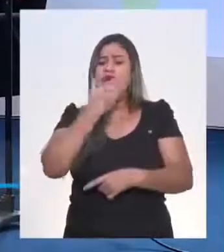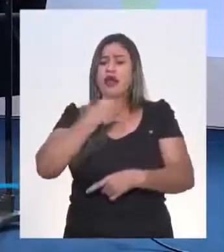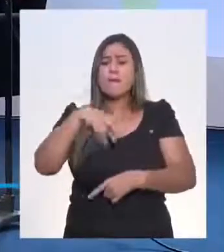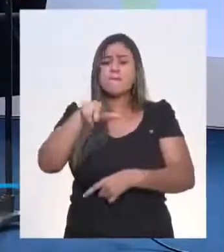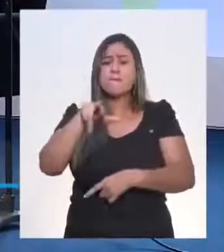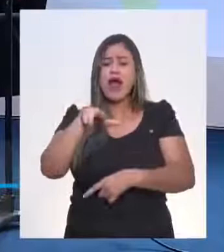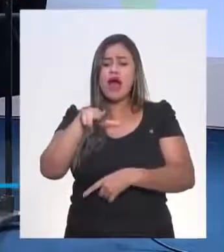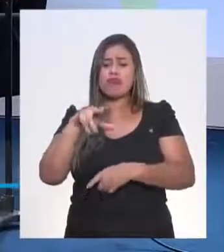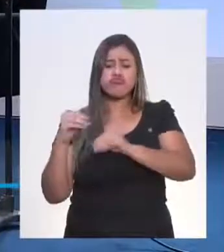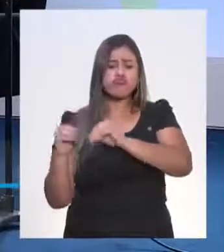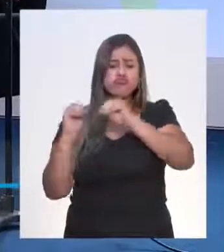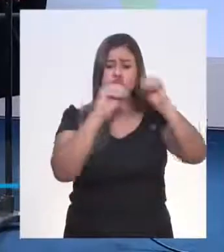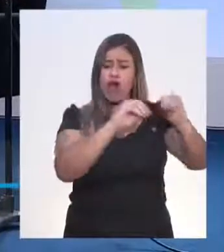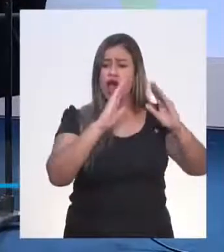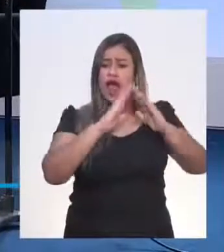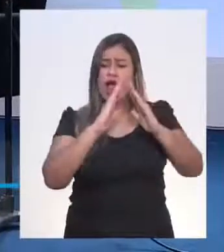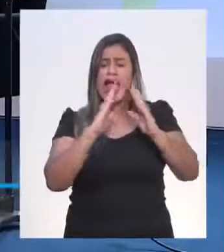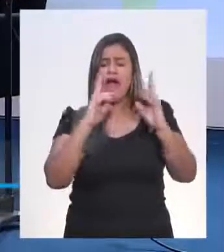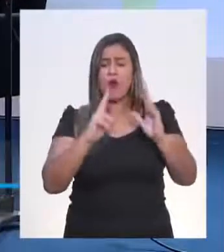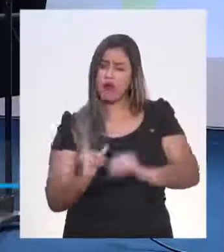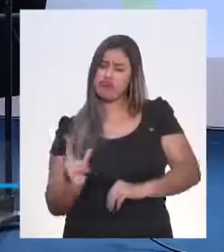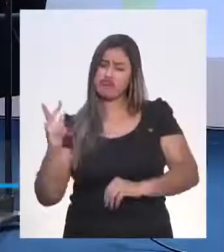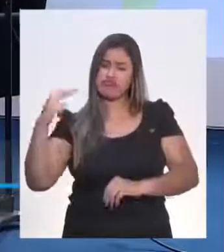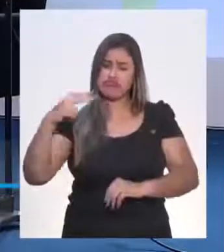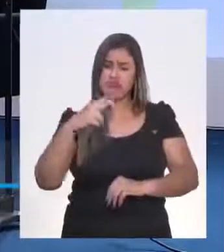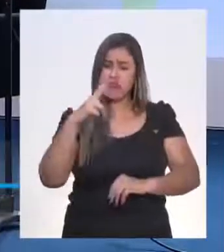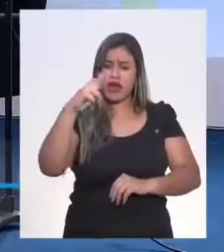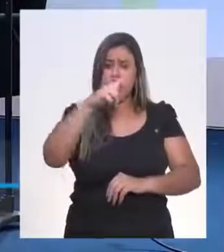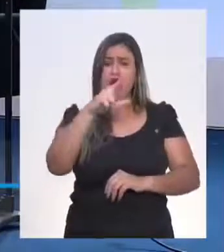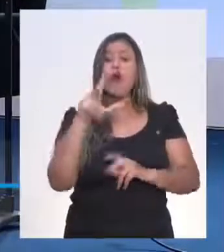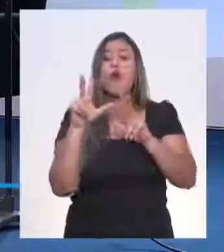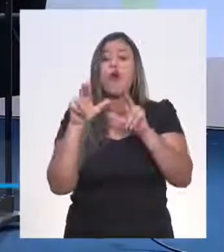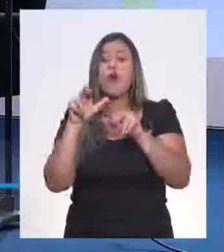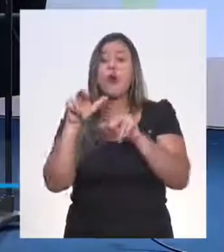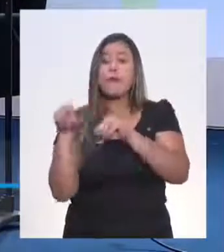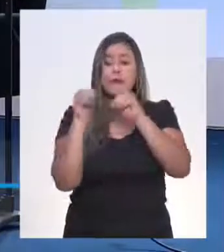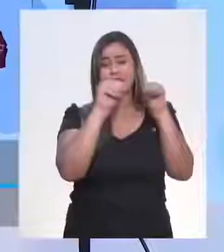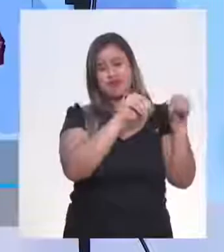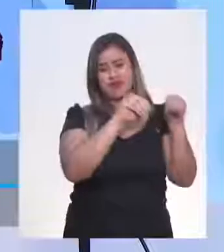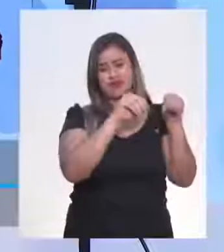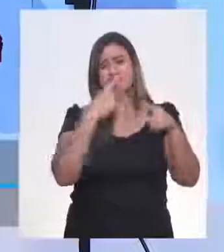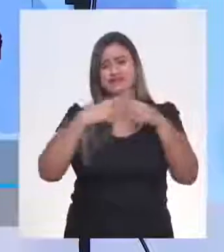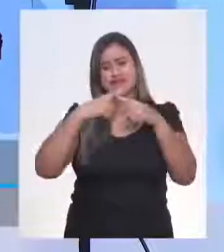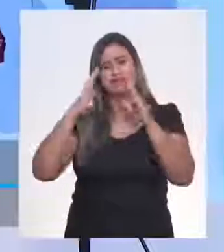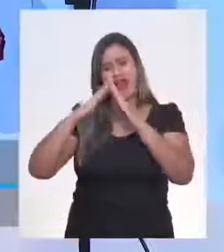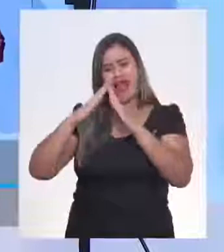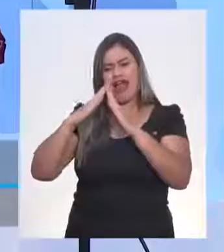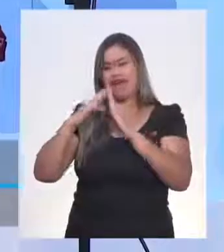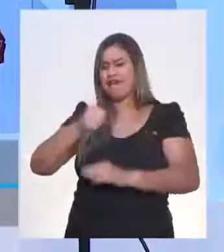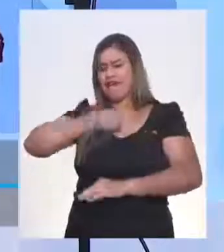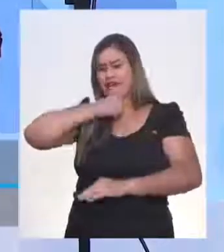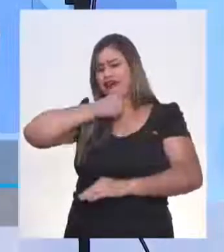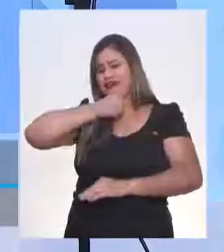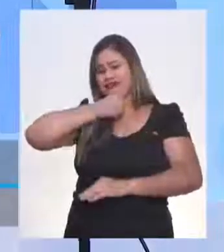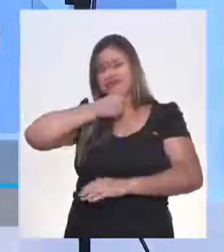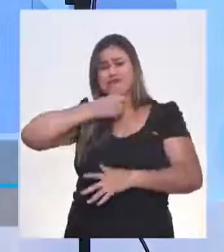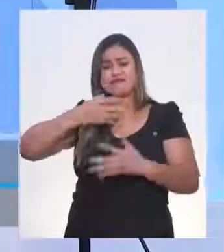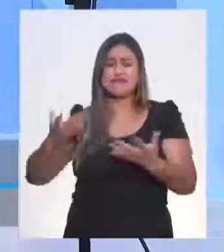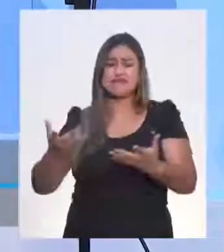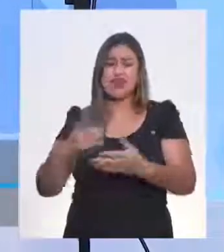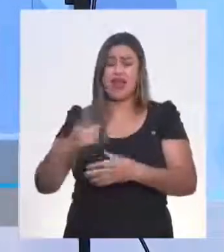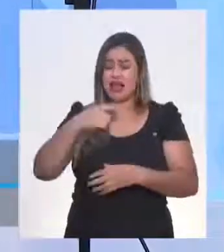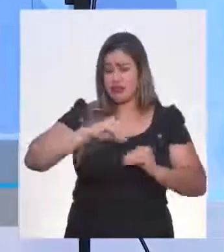tipo recortar os traços de uma pessoa que um dia chamou Esse colchão velho de lá porque ele eu comecei a dormir na cama dele